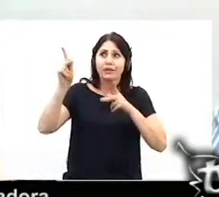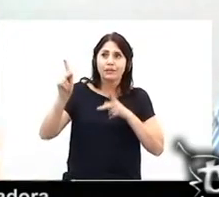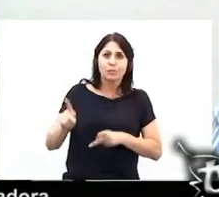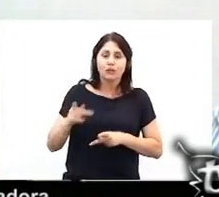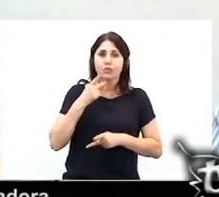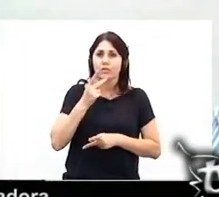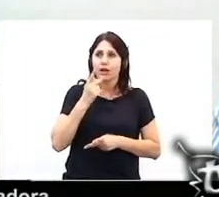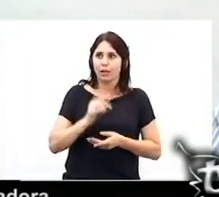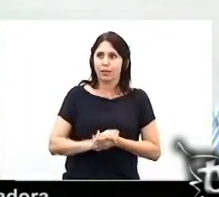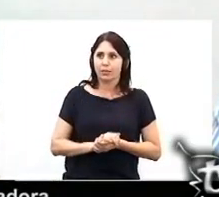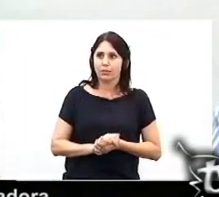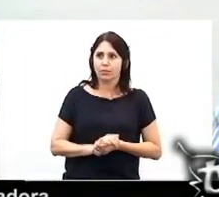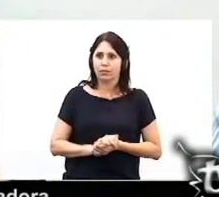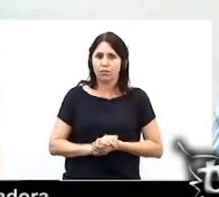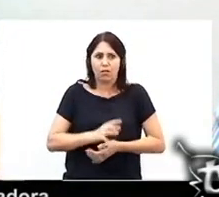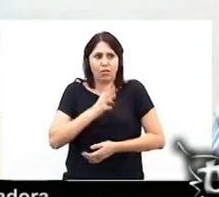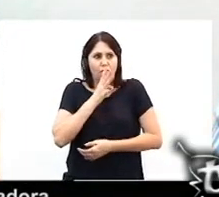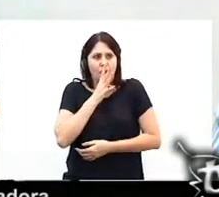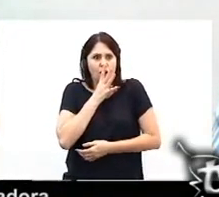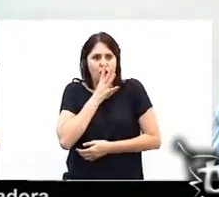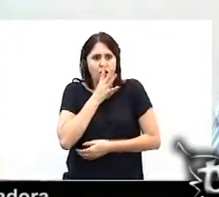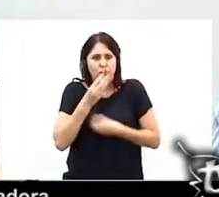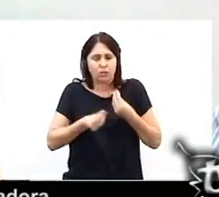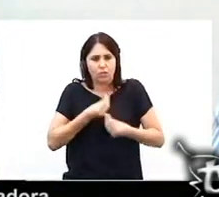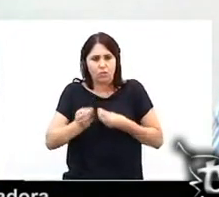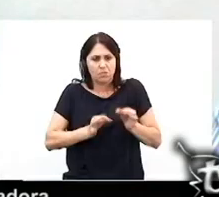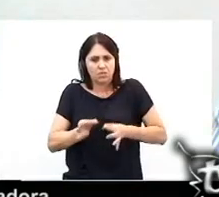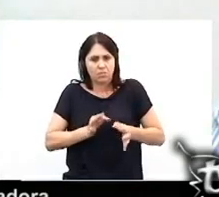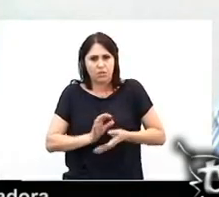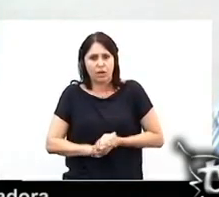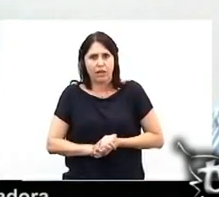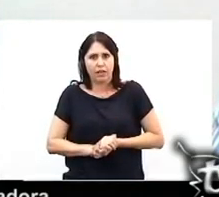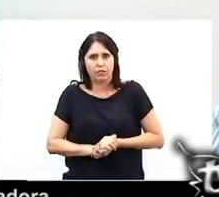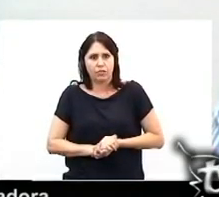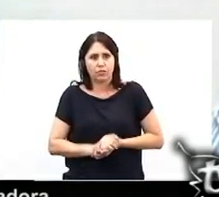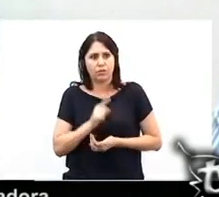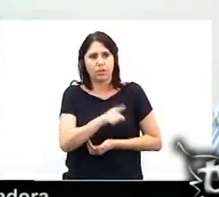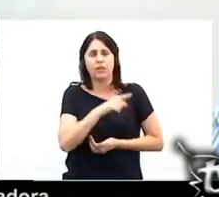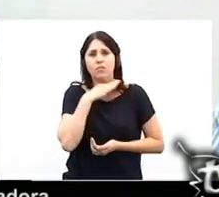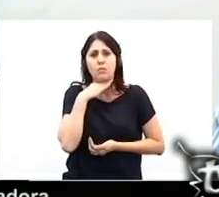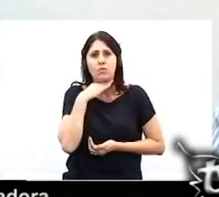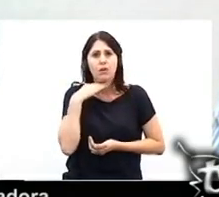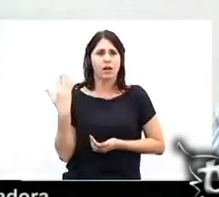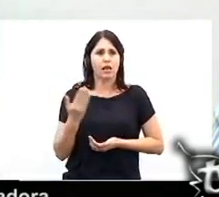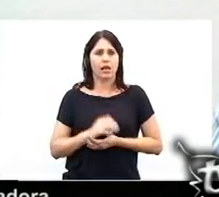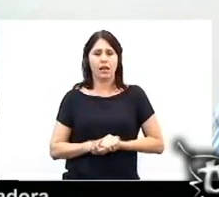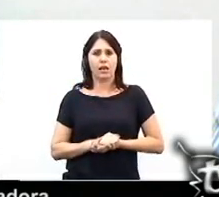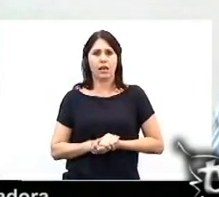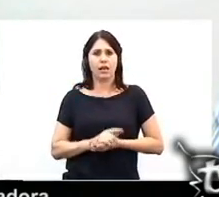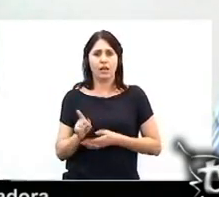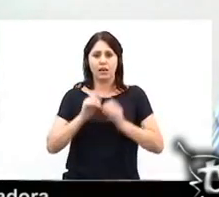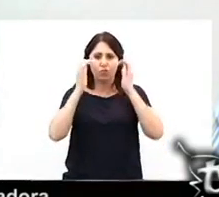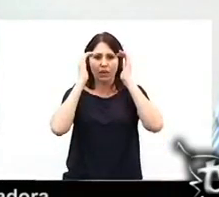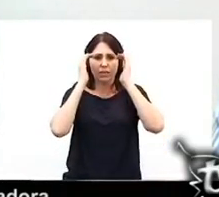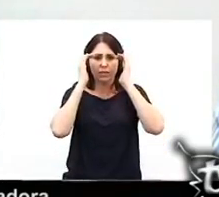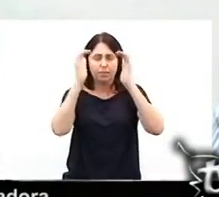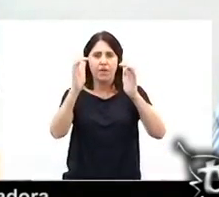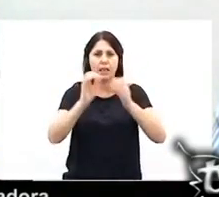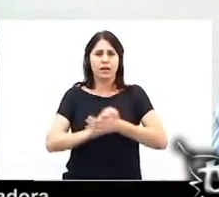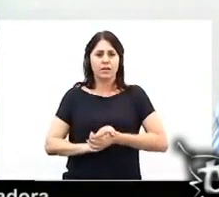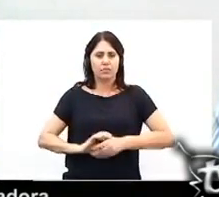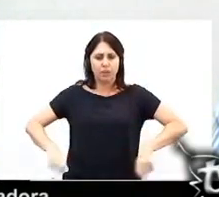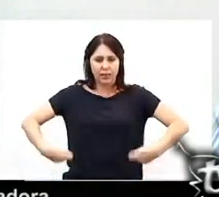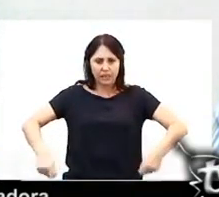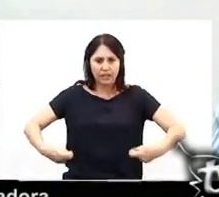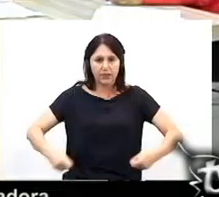se posicionou nas redes sociais dizendo o seguinte, eu até fui num programa de rádio que